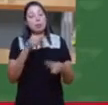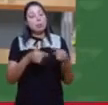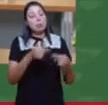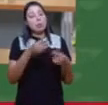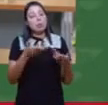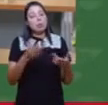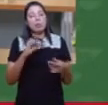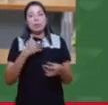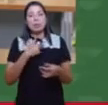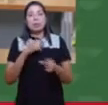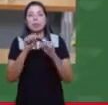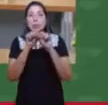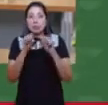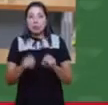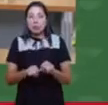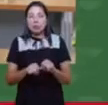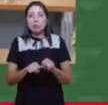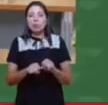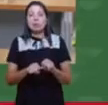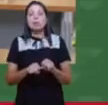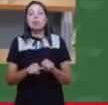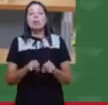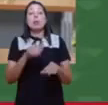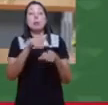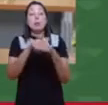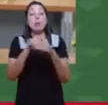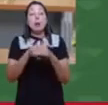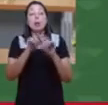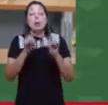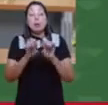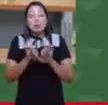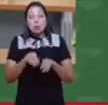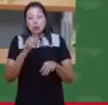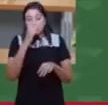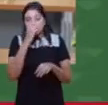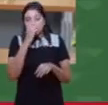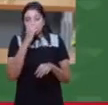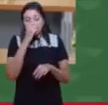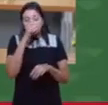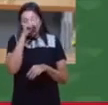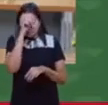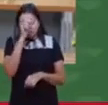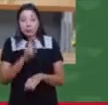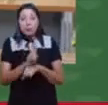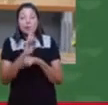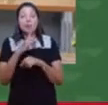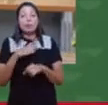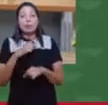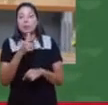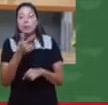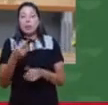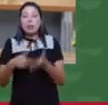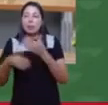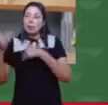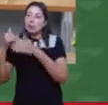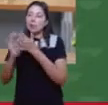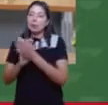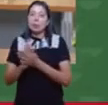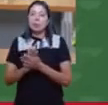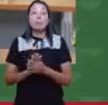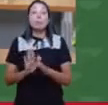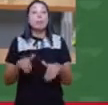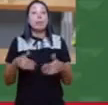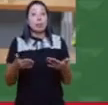tem no nosso sistema, pela urna eletrônica, né? É a representação que tem para a gente não ter o retrocesso.